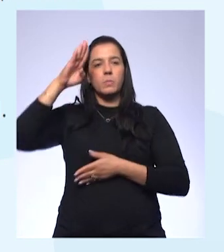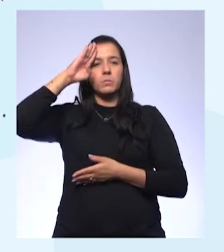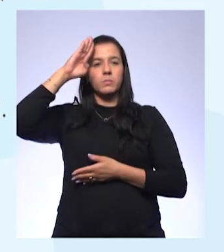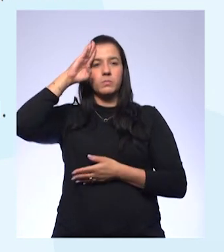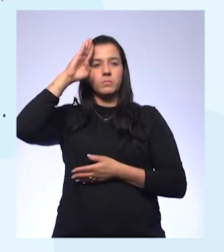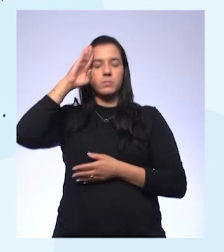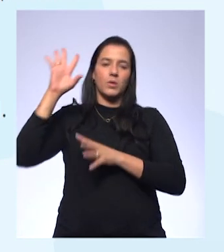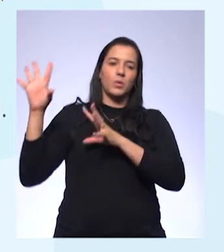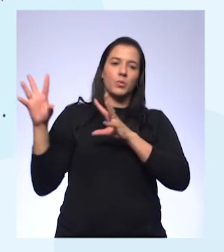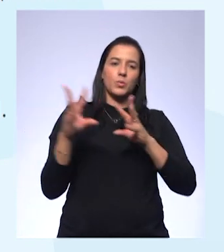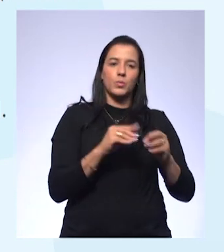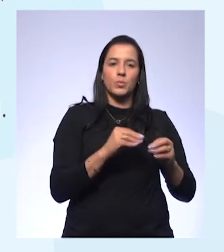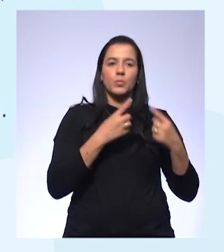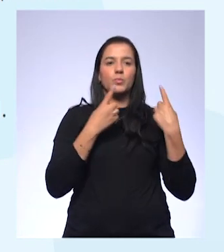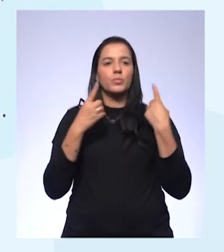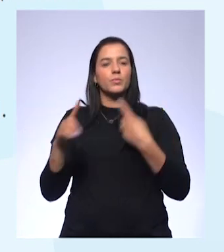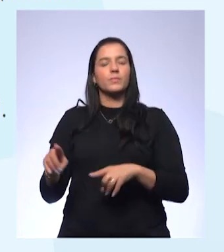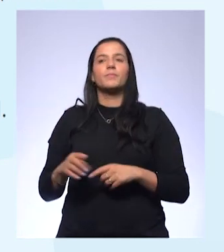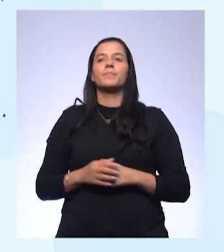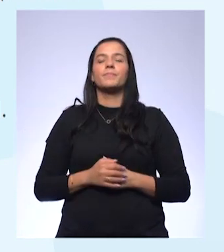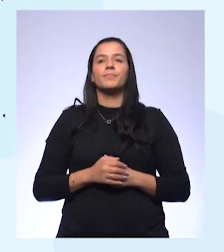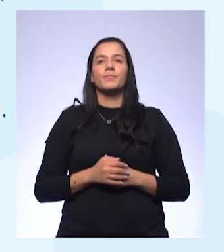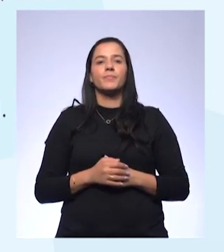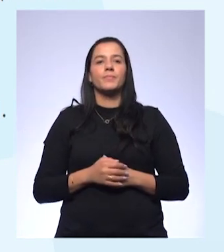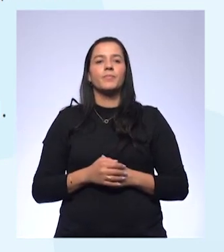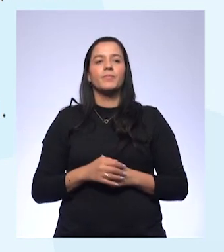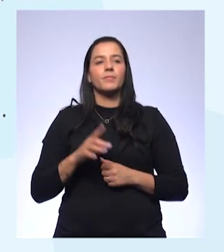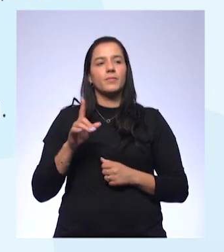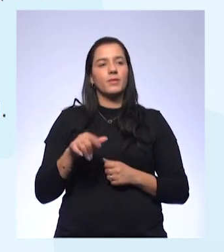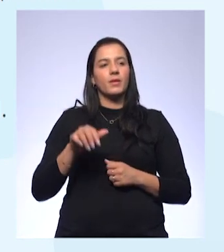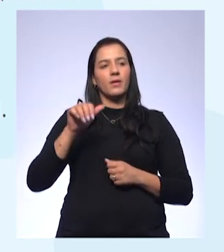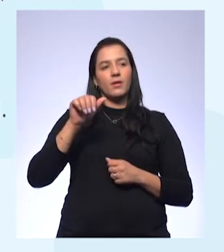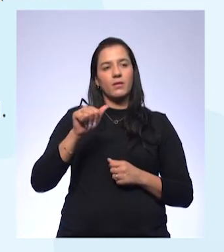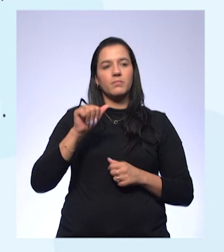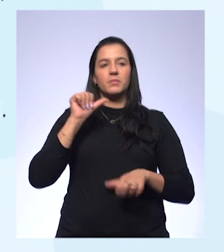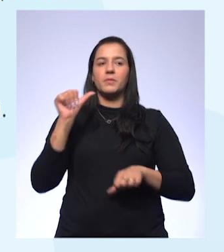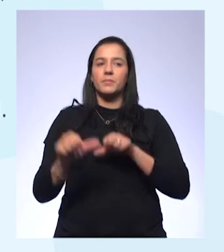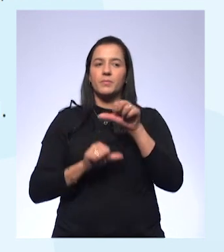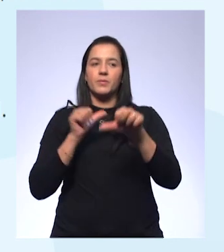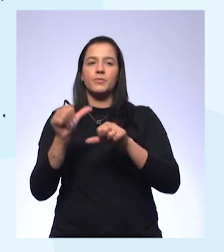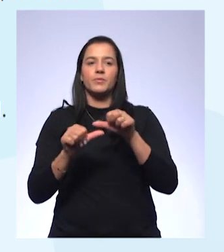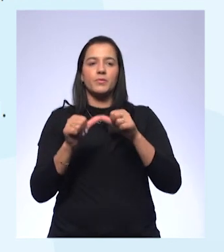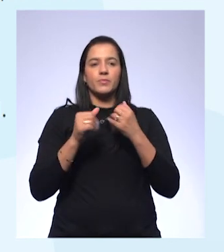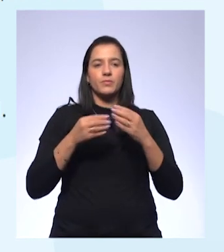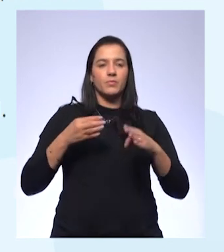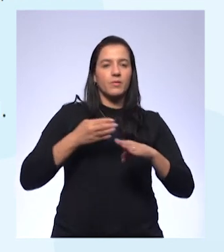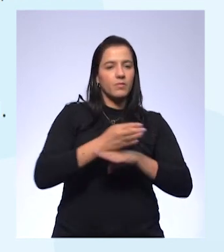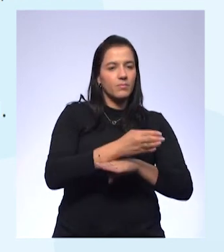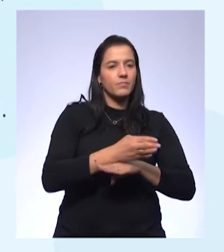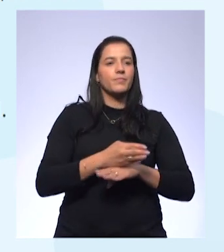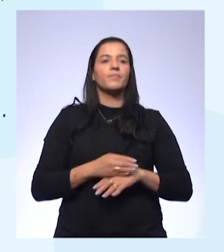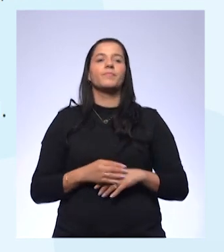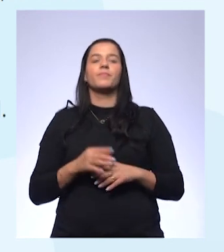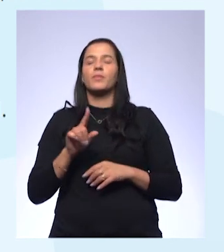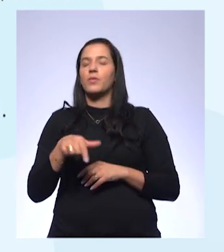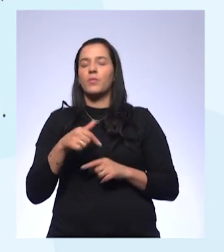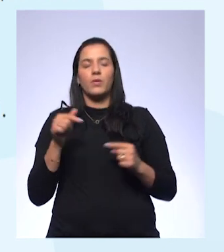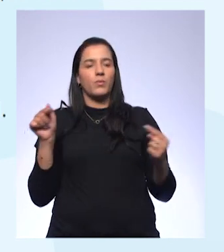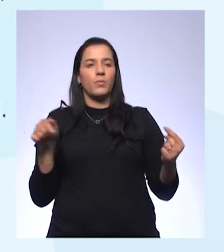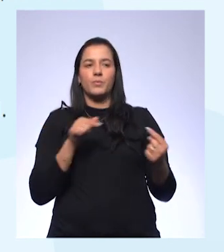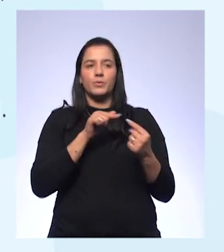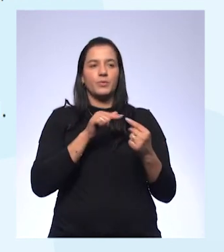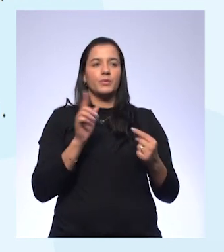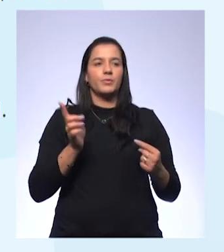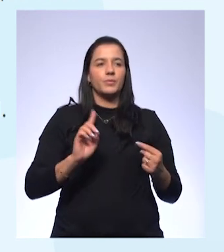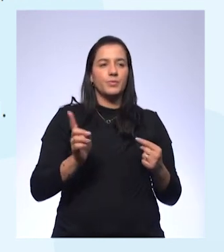na América do Sul, né? Então, a alternativa A, que fala da alteração das fronteiras, não era esse o objetivo, né?